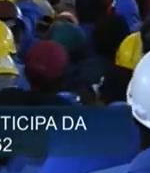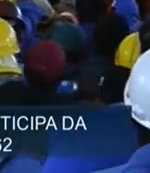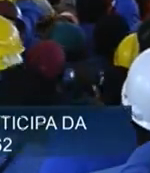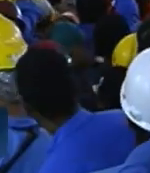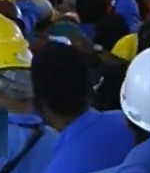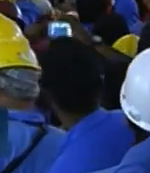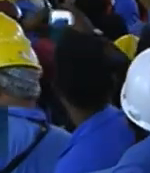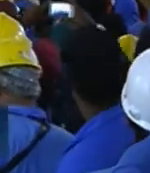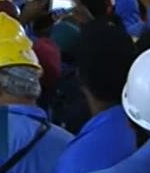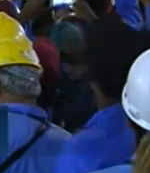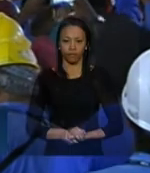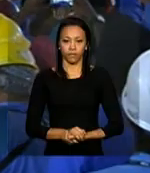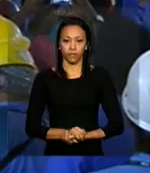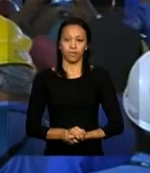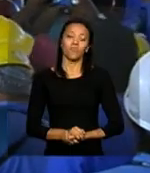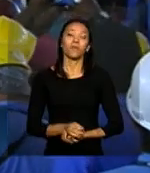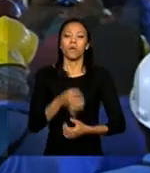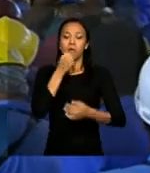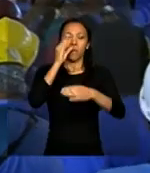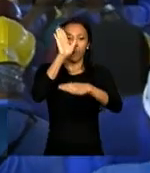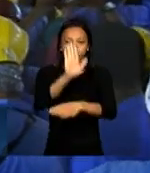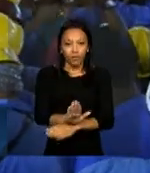Boa tarde a todos.